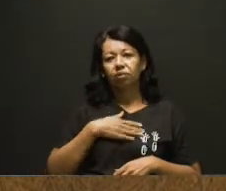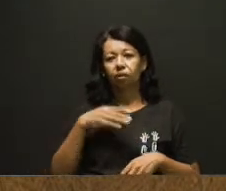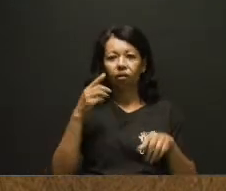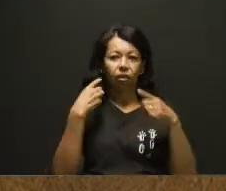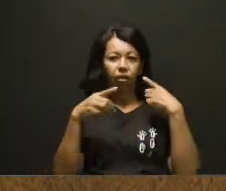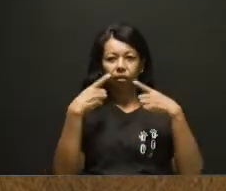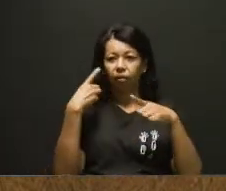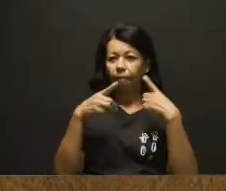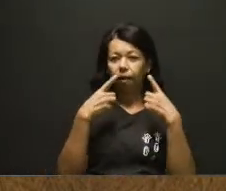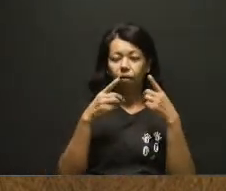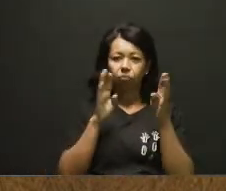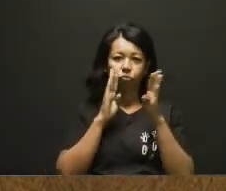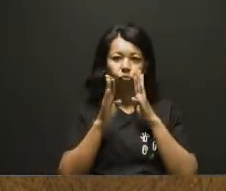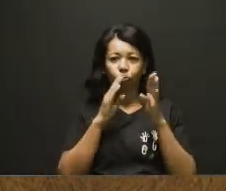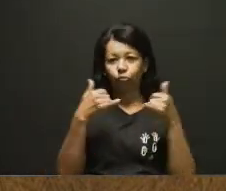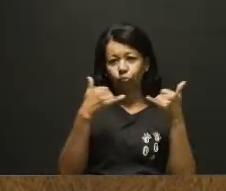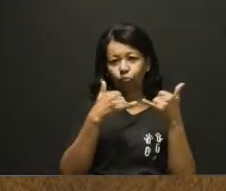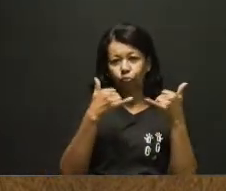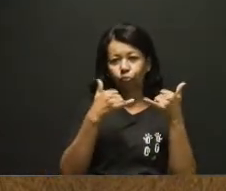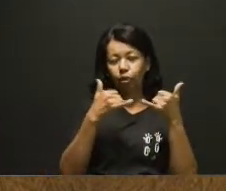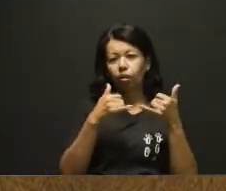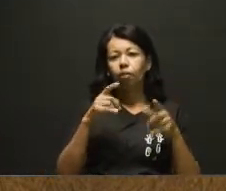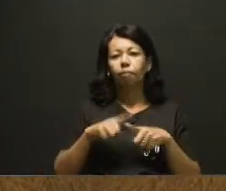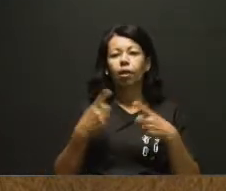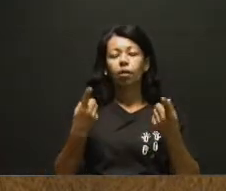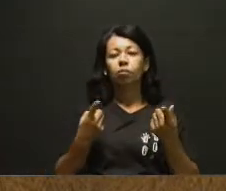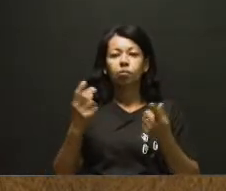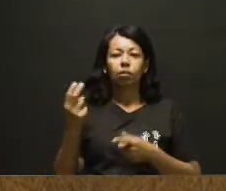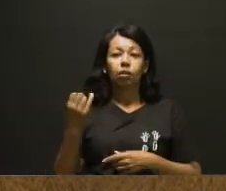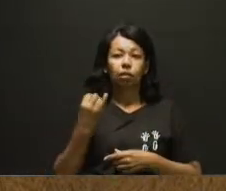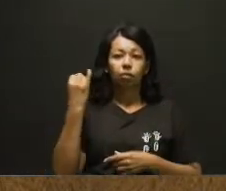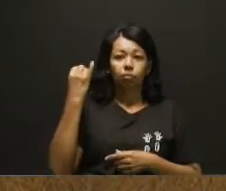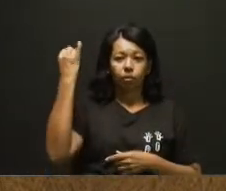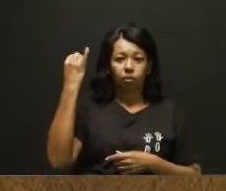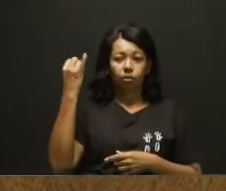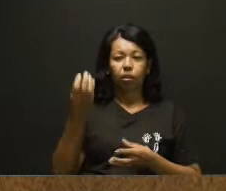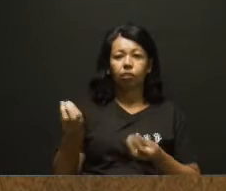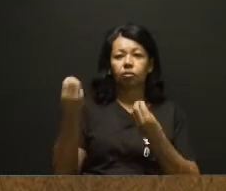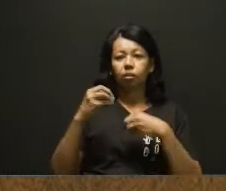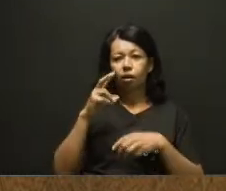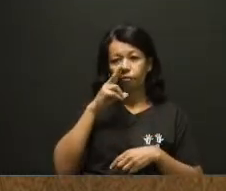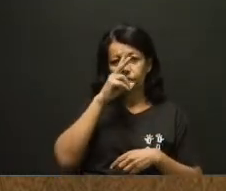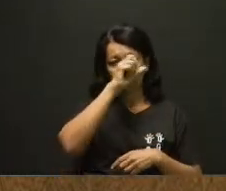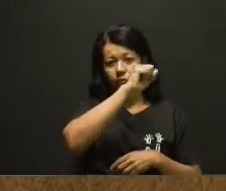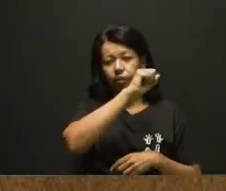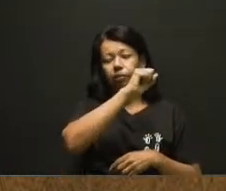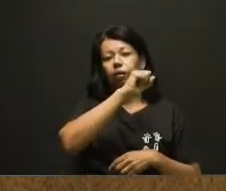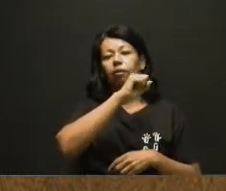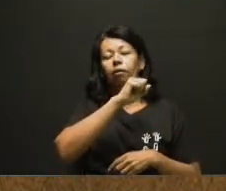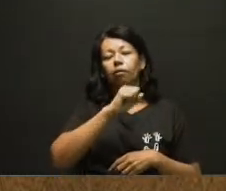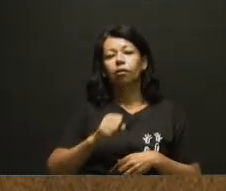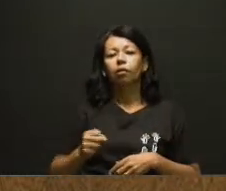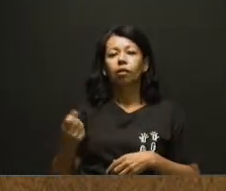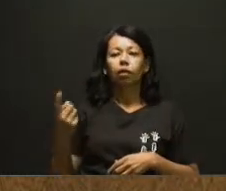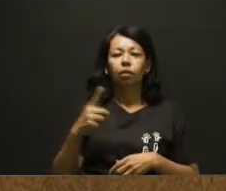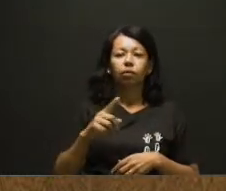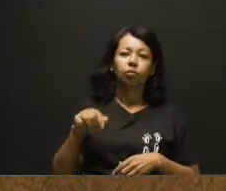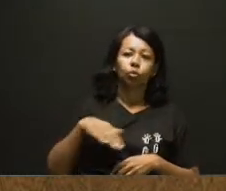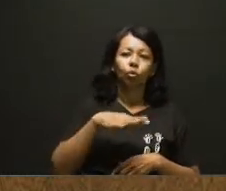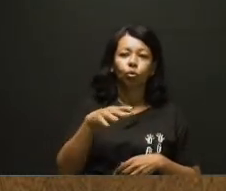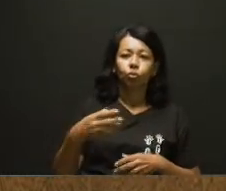sociais só que o que faz valer o que nos dá força de 10 e todos aqui que